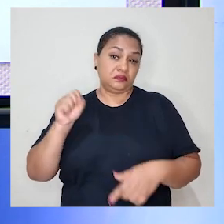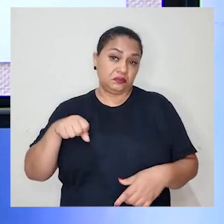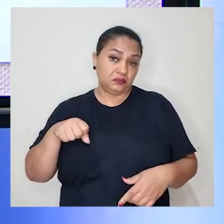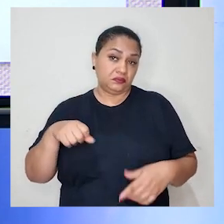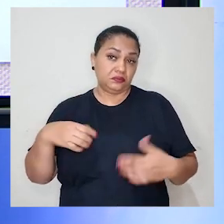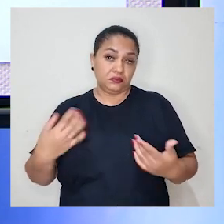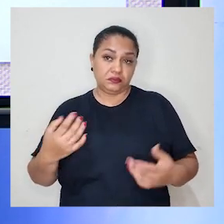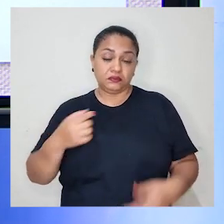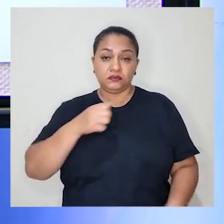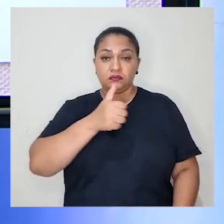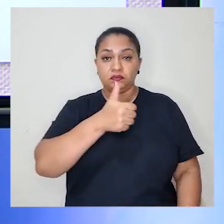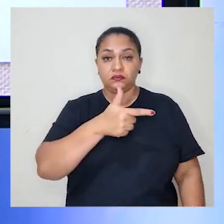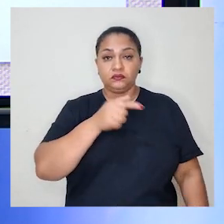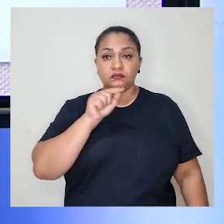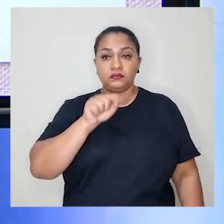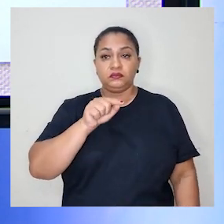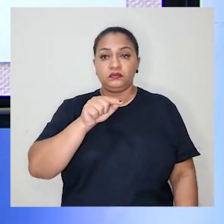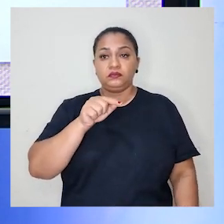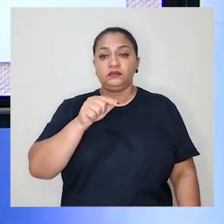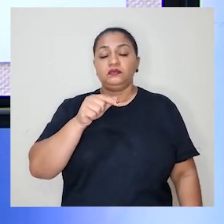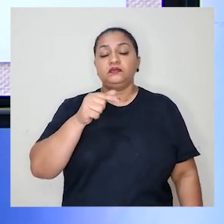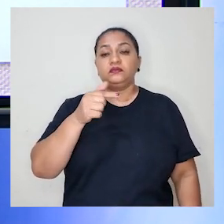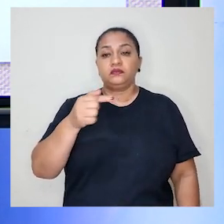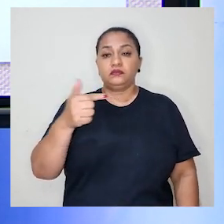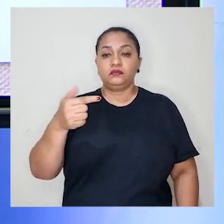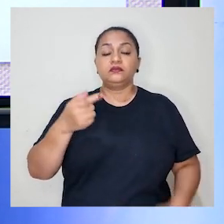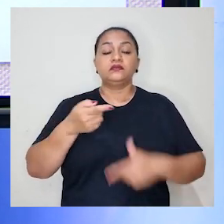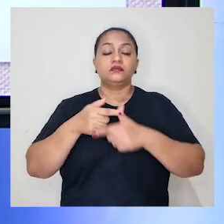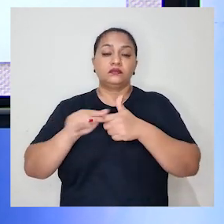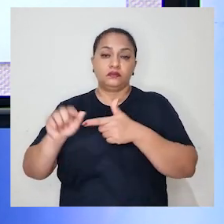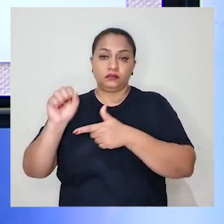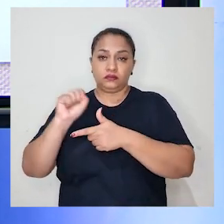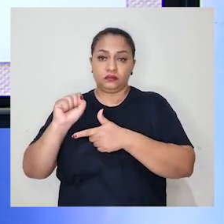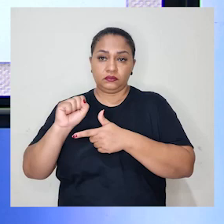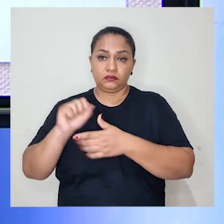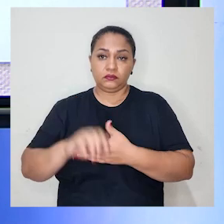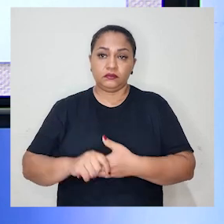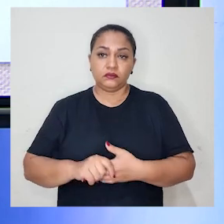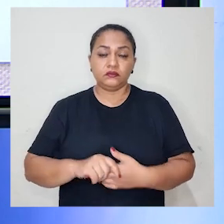então 12.072 vai ser divisível por 8. Então,